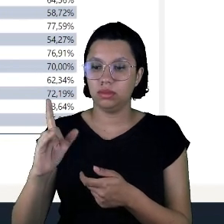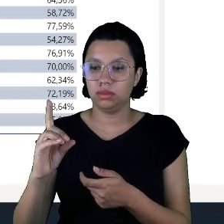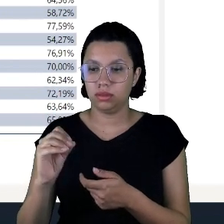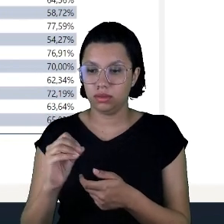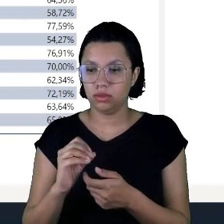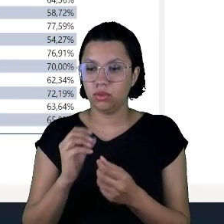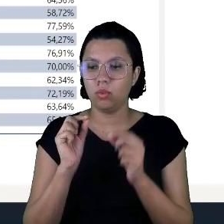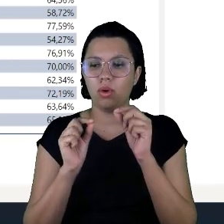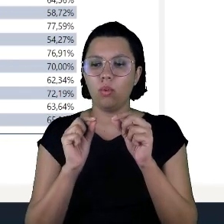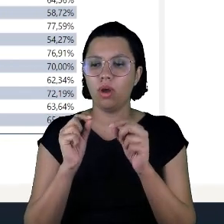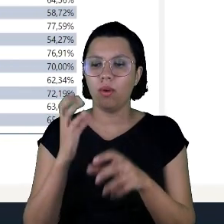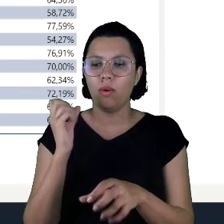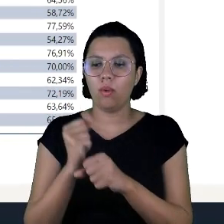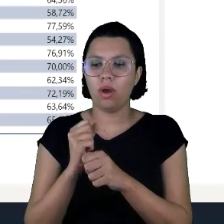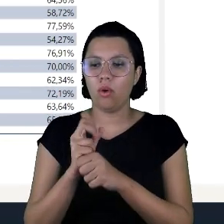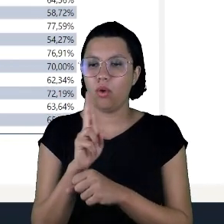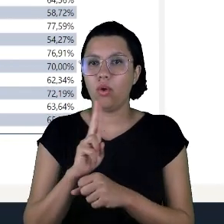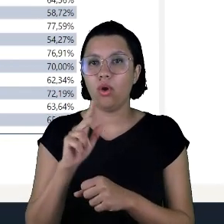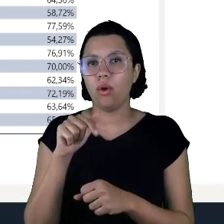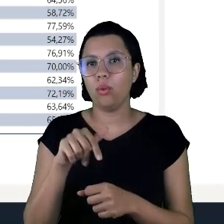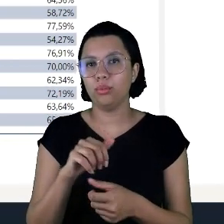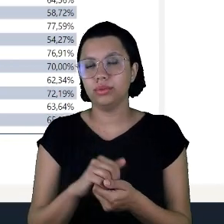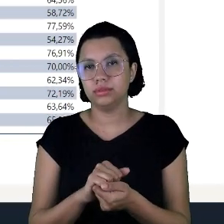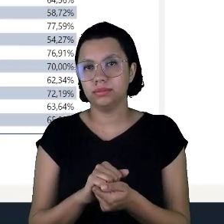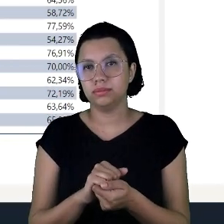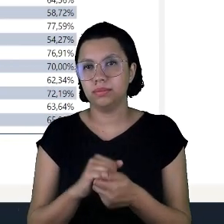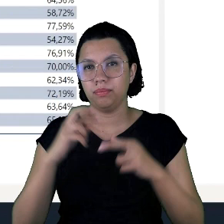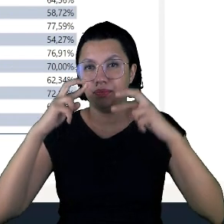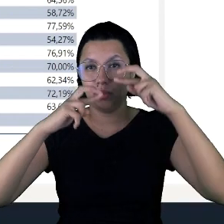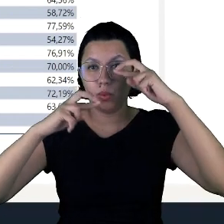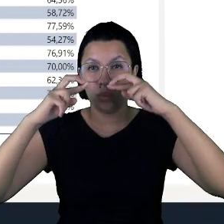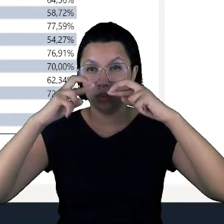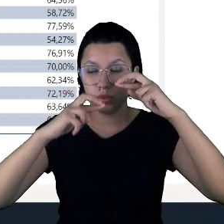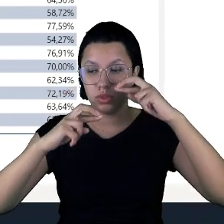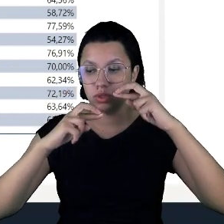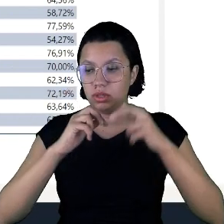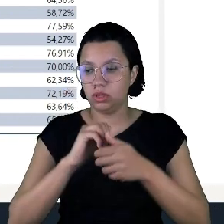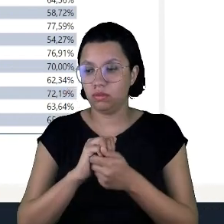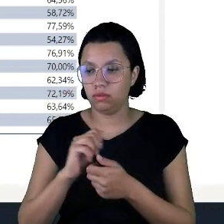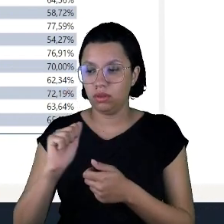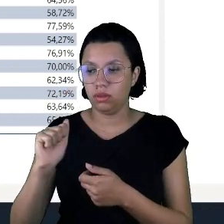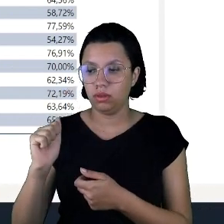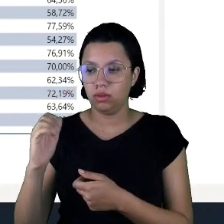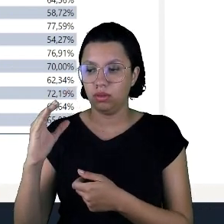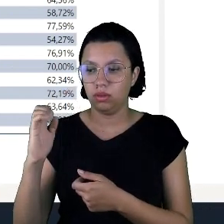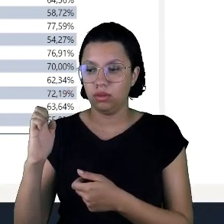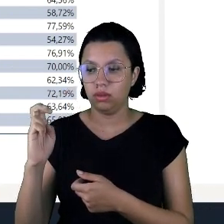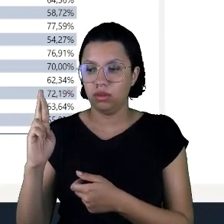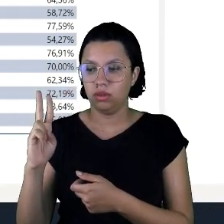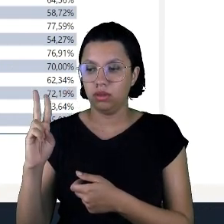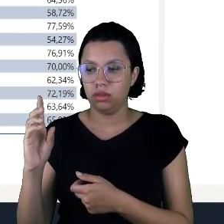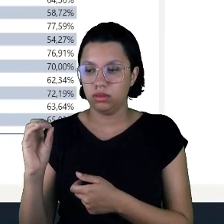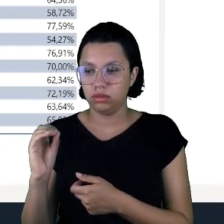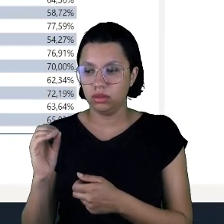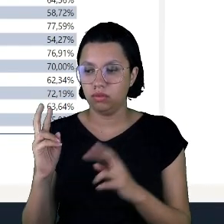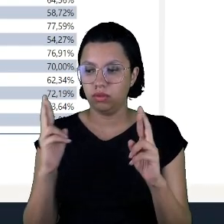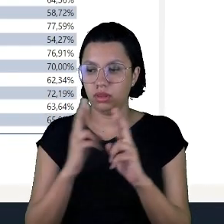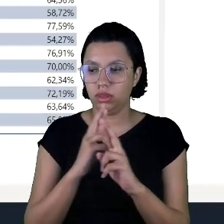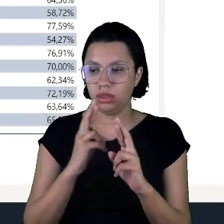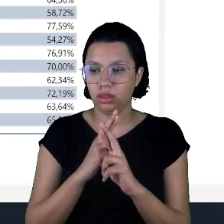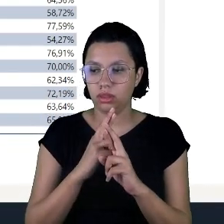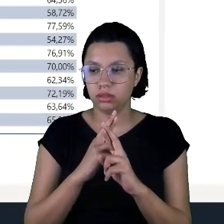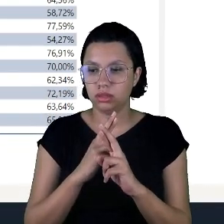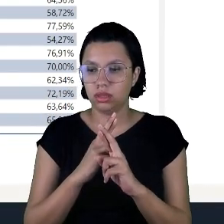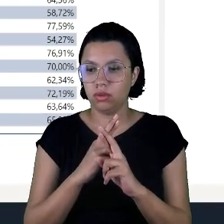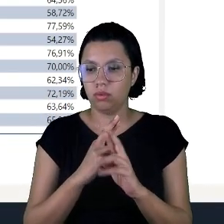Qual é o cálculo que utiliza aqui? Ele observa o acervo em relação aos baixados nos